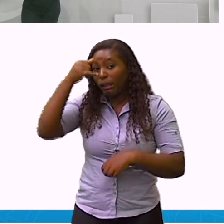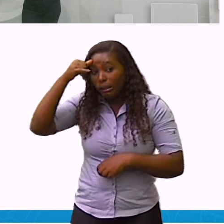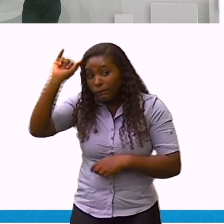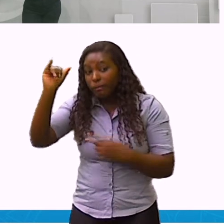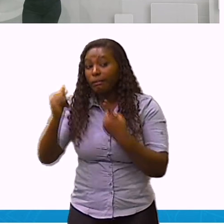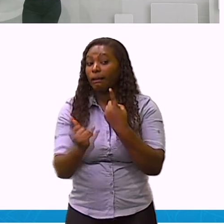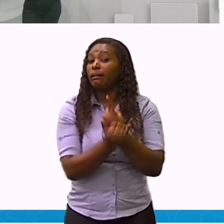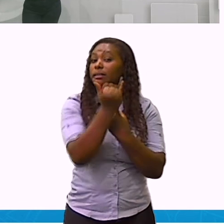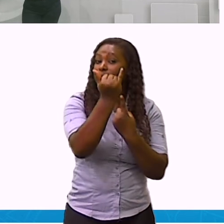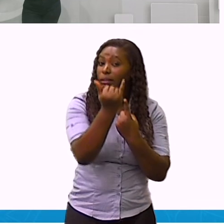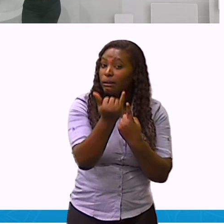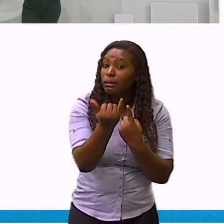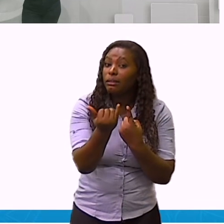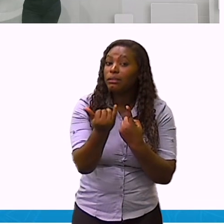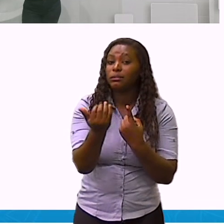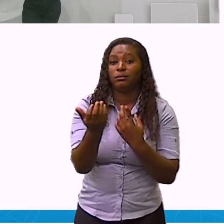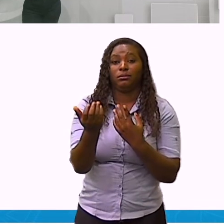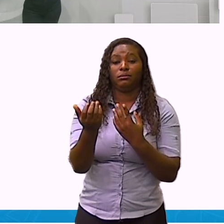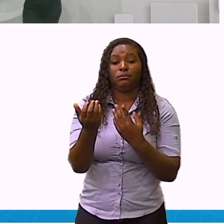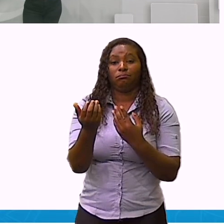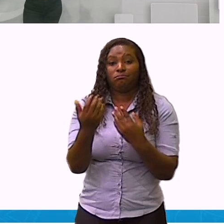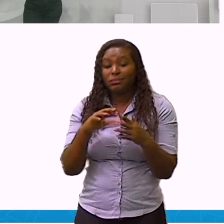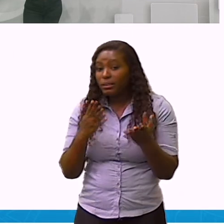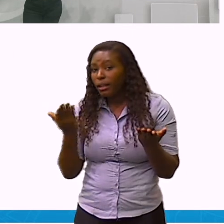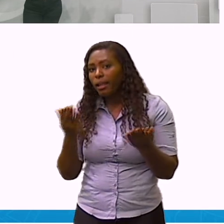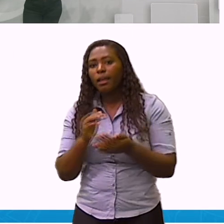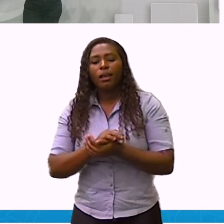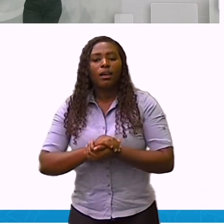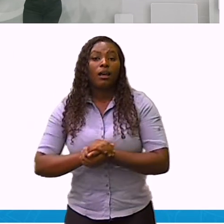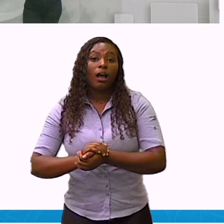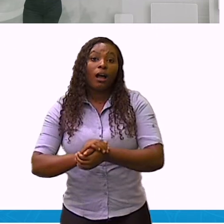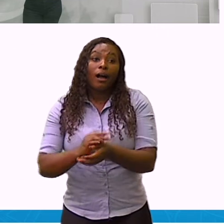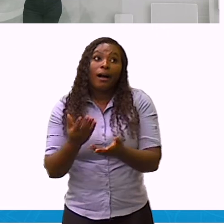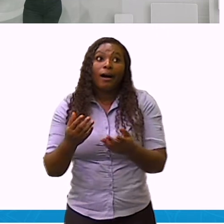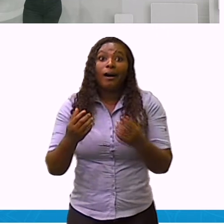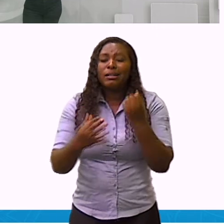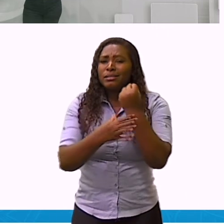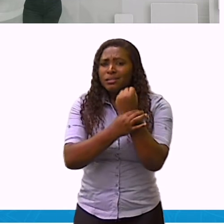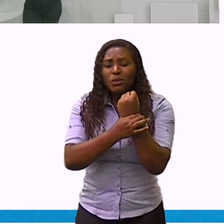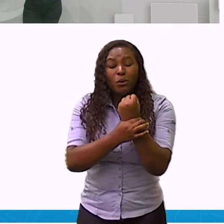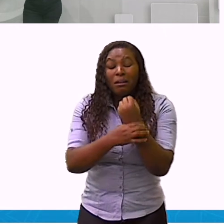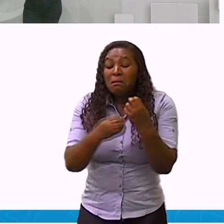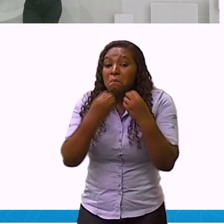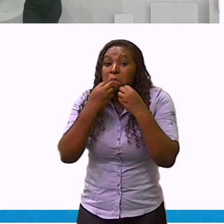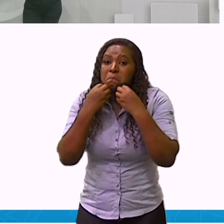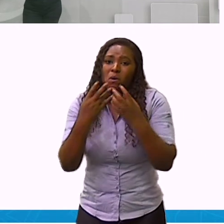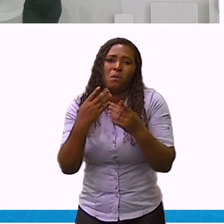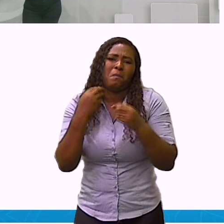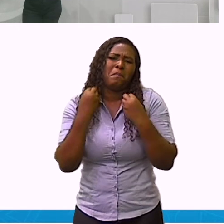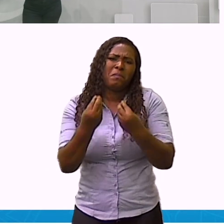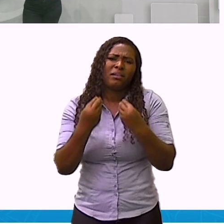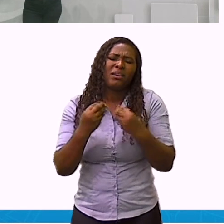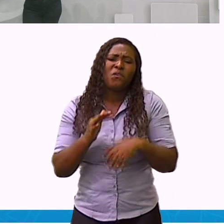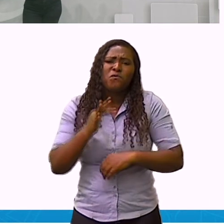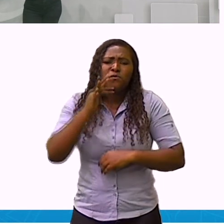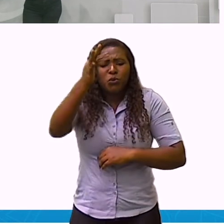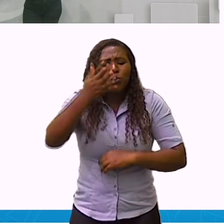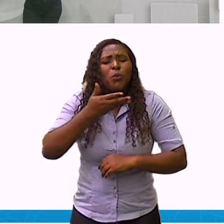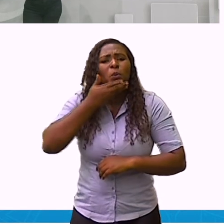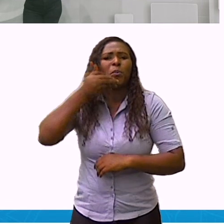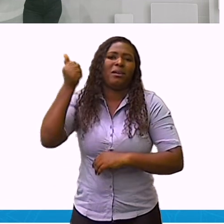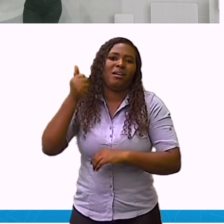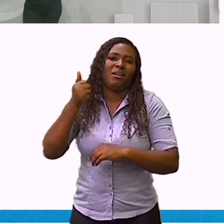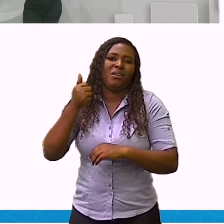A segurança, ela faz parte da esperança de um futuro melhor. Prevenir acidentes é caminhar rumo